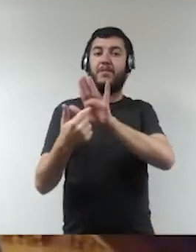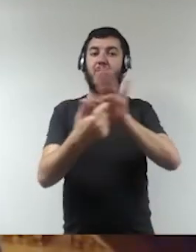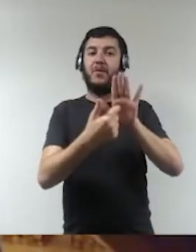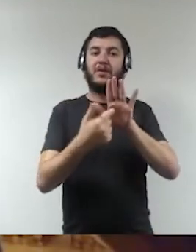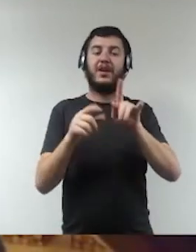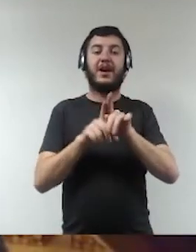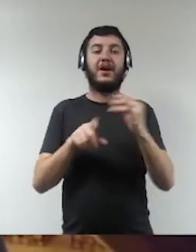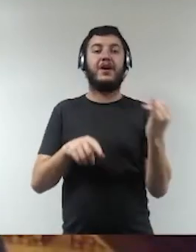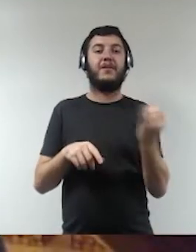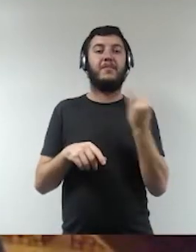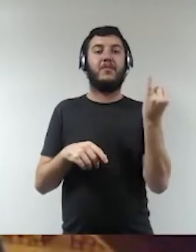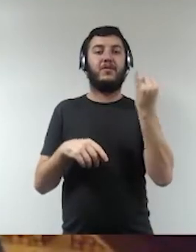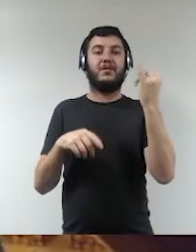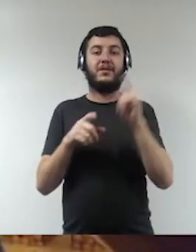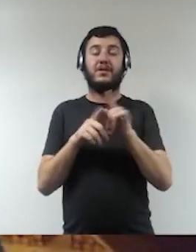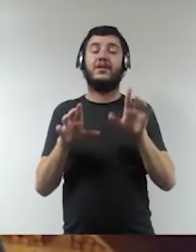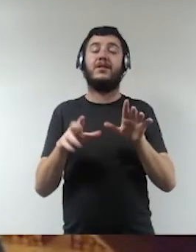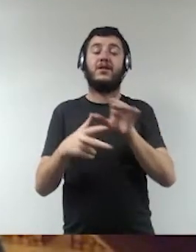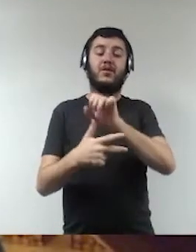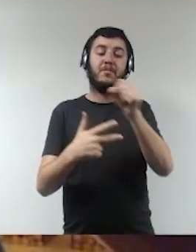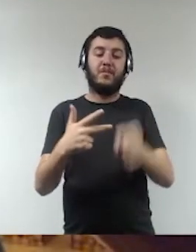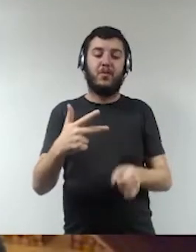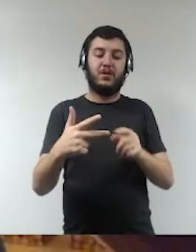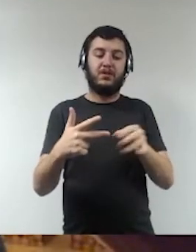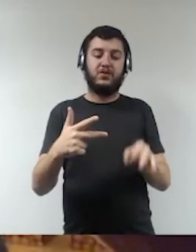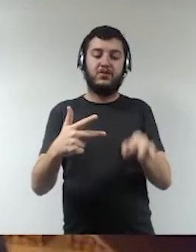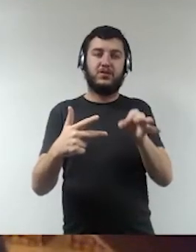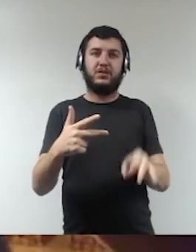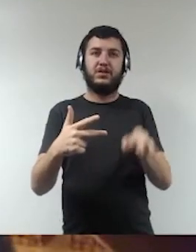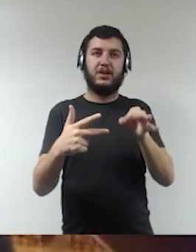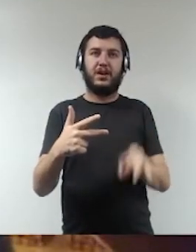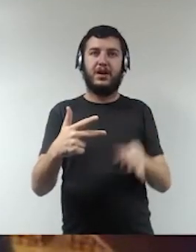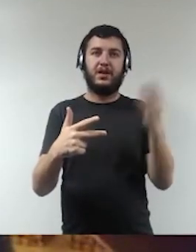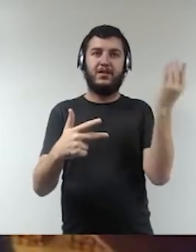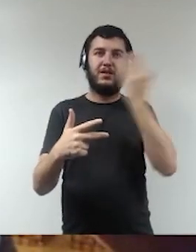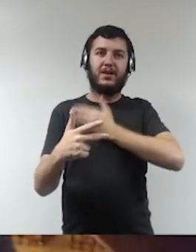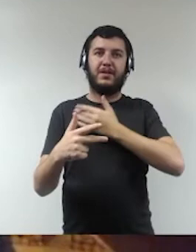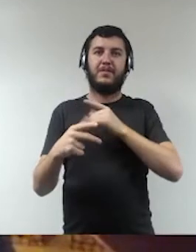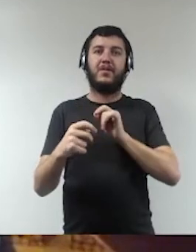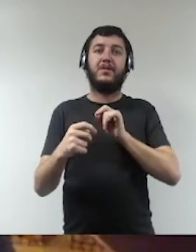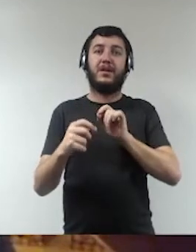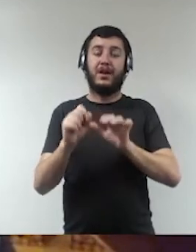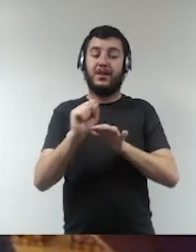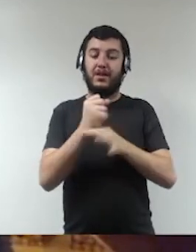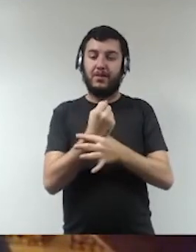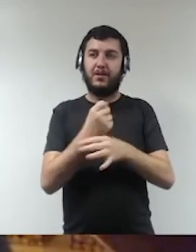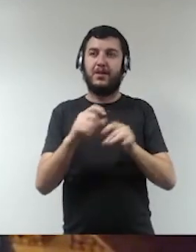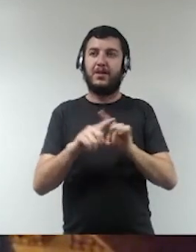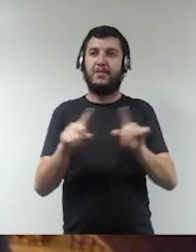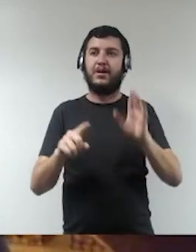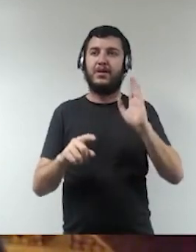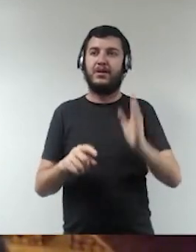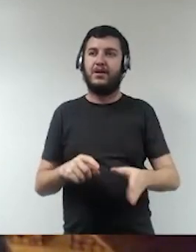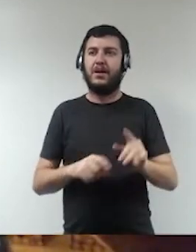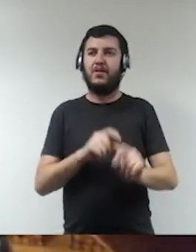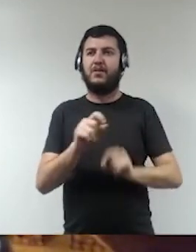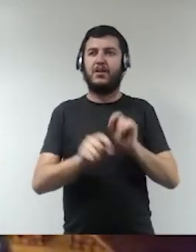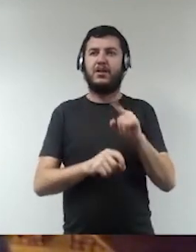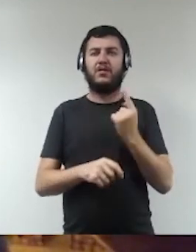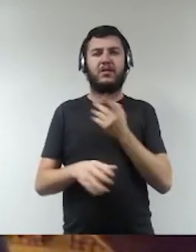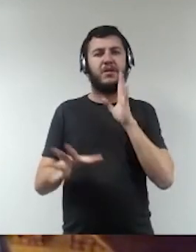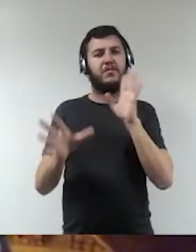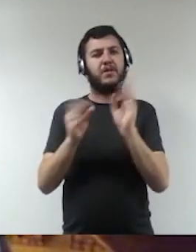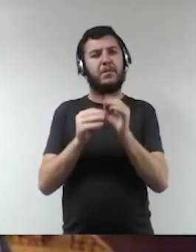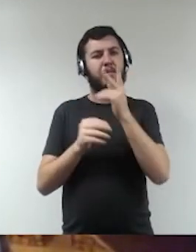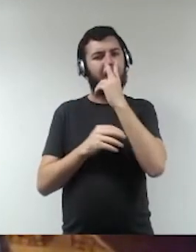importância do judiciário fomentar a segurança jurídica. Né? A autonomia da vontade parece algo, não, mas tem o interesse